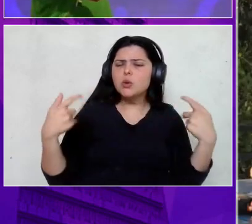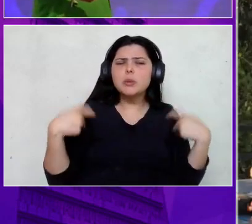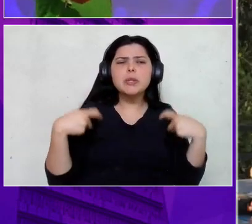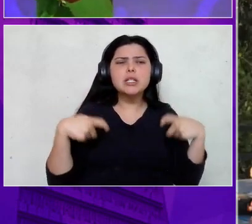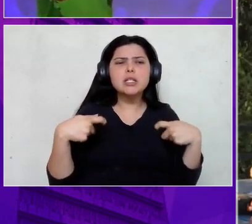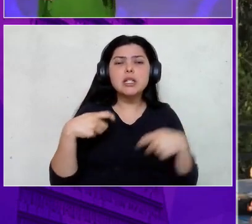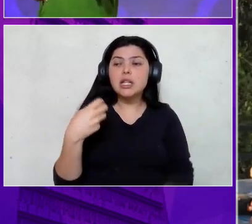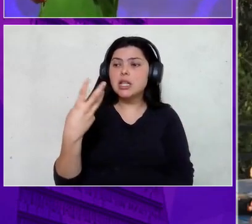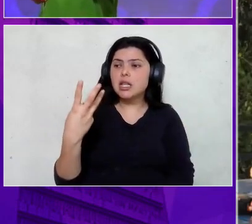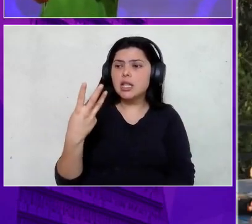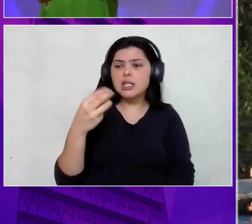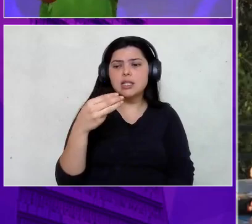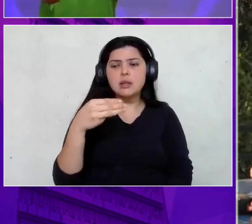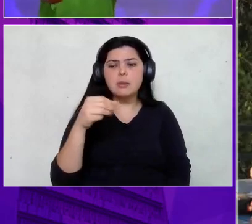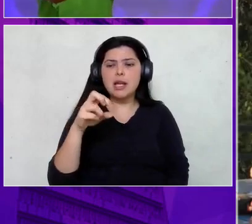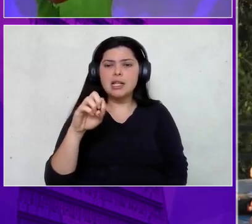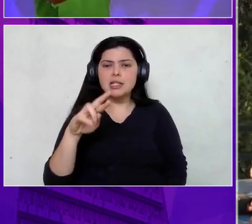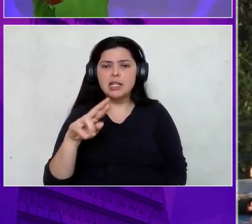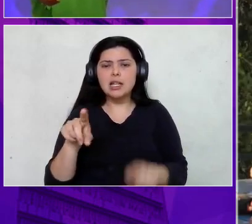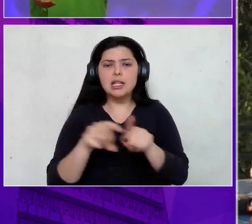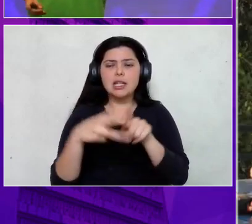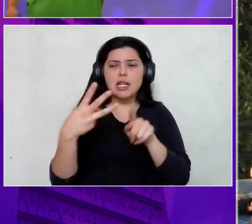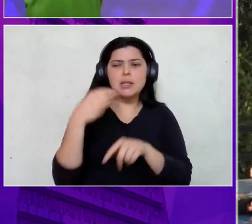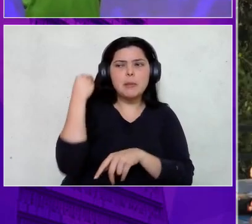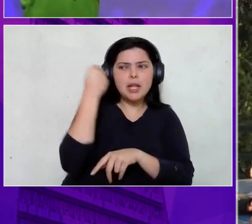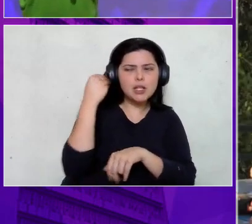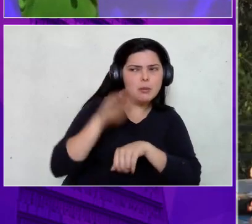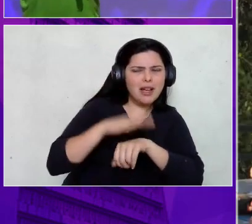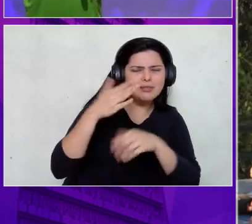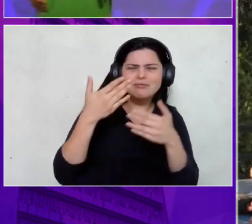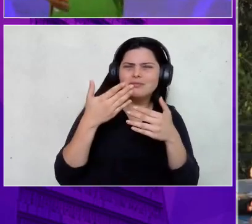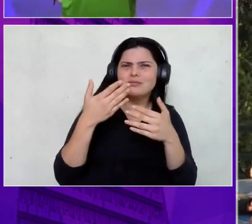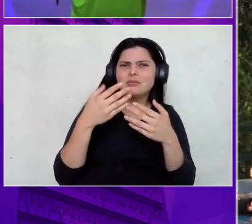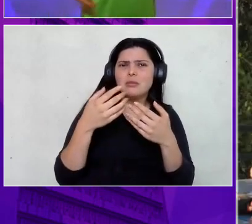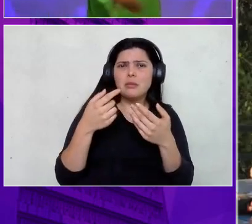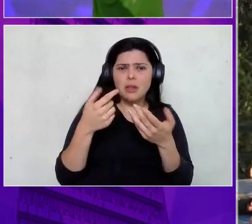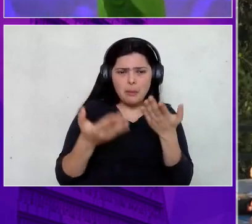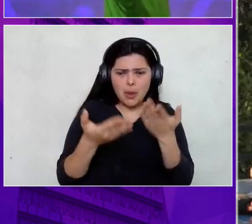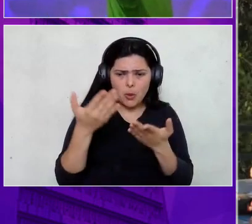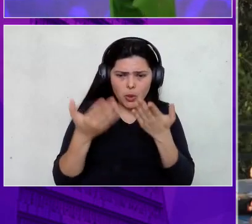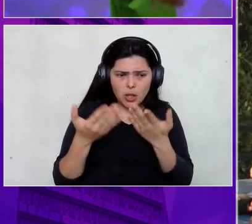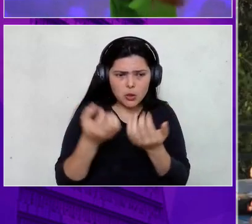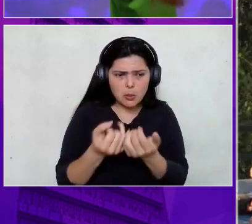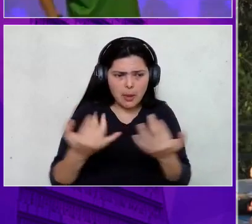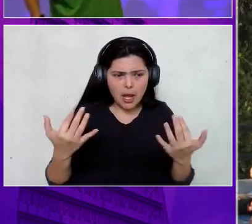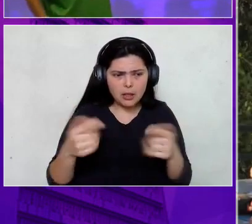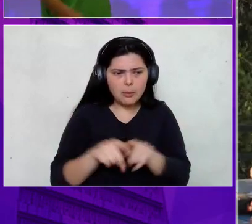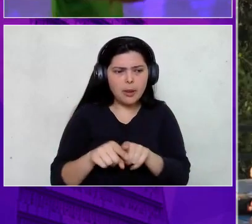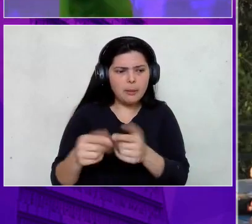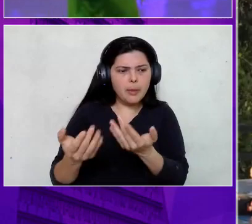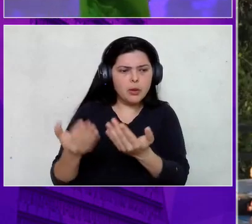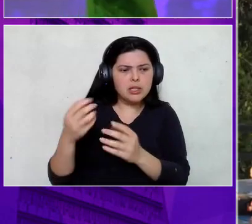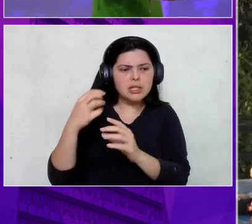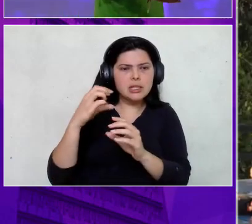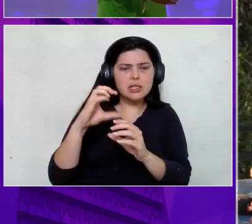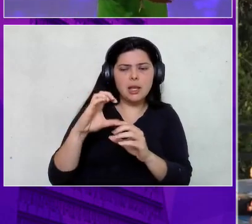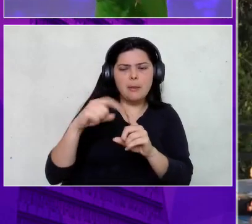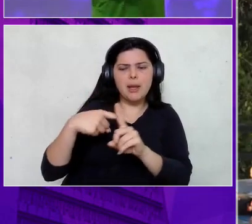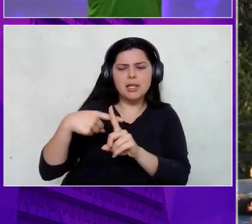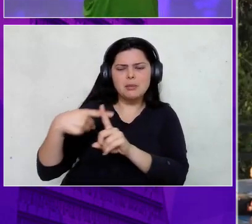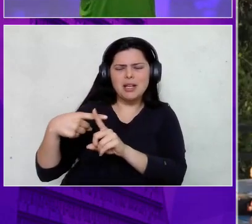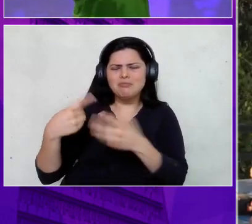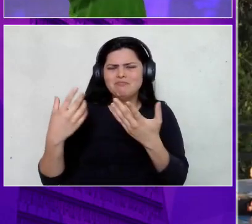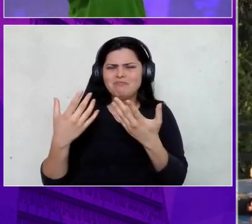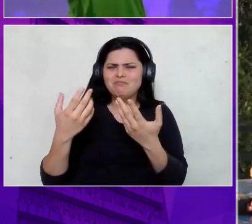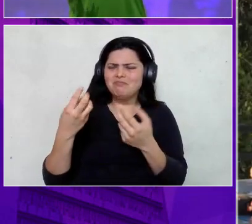3 senior, não sei o quê. Ah, beleza, então, meio quilo de master, meio quilo de C++, 3, sabe? Era assim